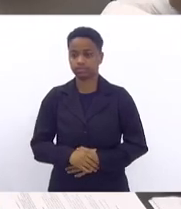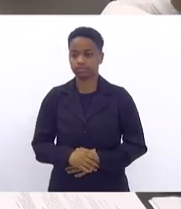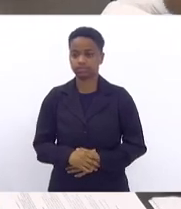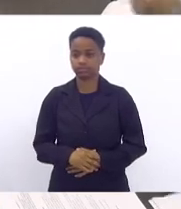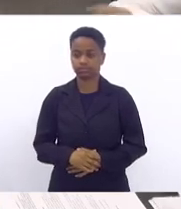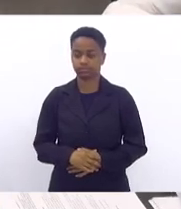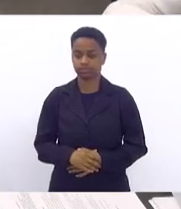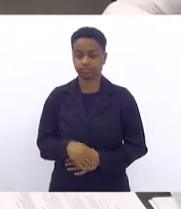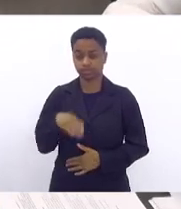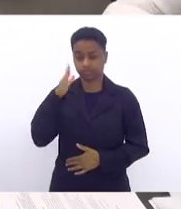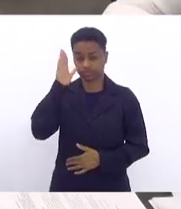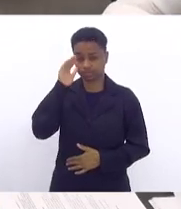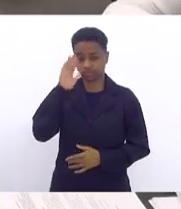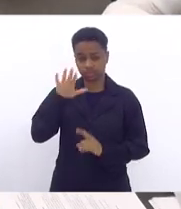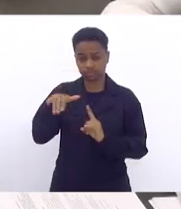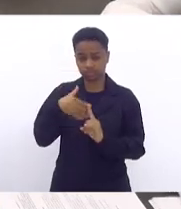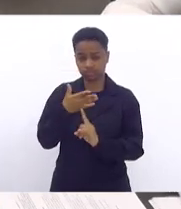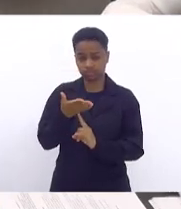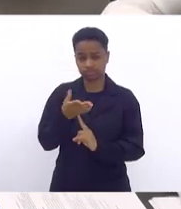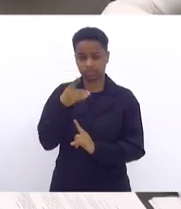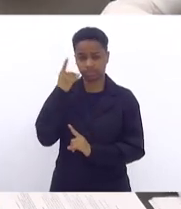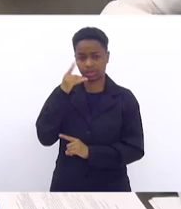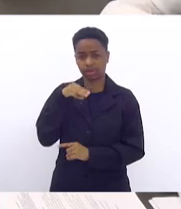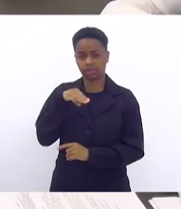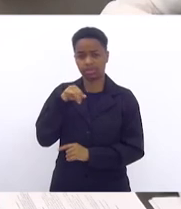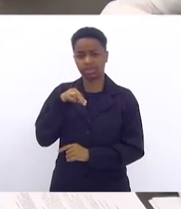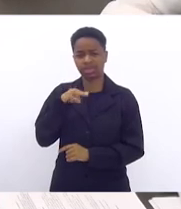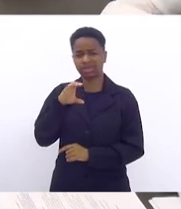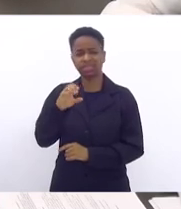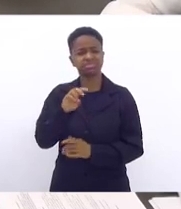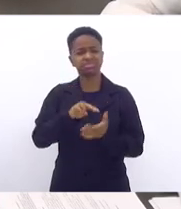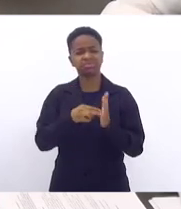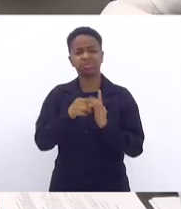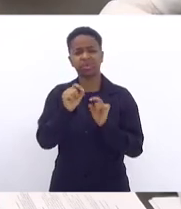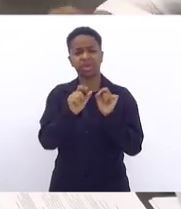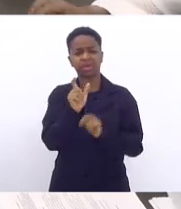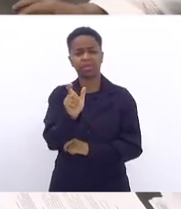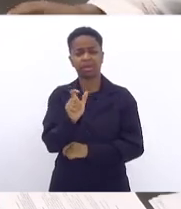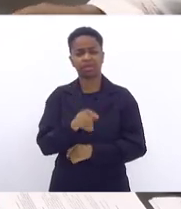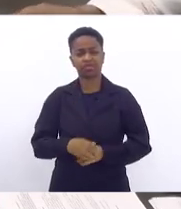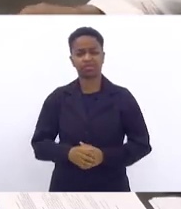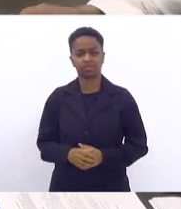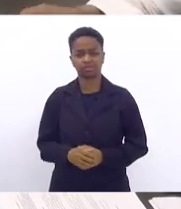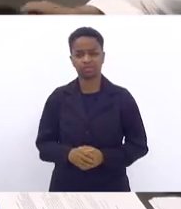Uma curiosidade ambiental. Deputado Carlos Min, o que é domissanitários?